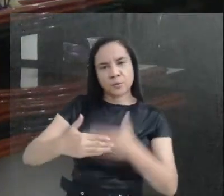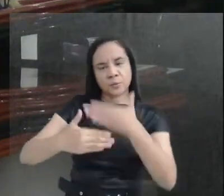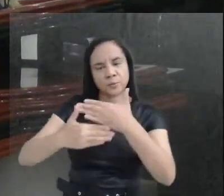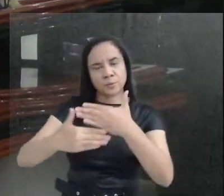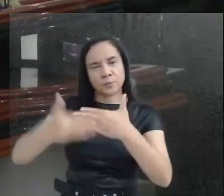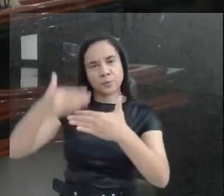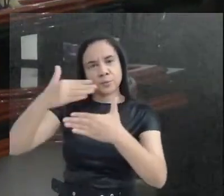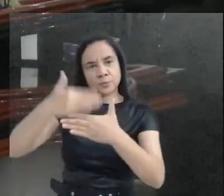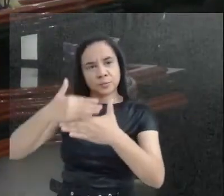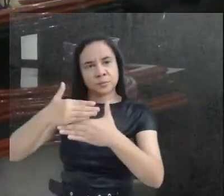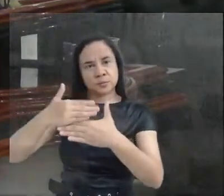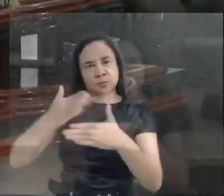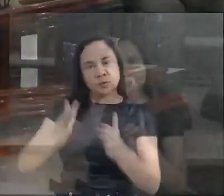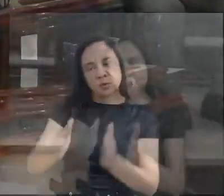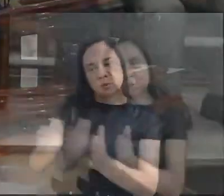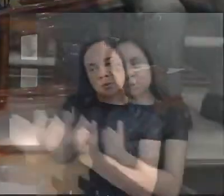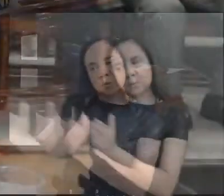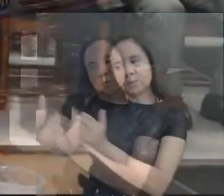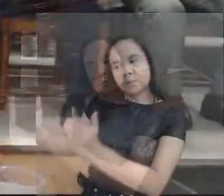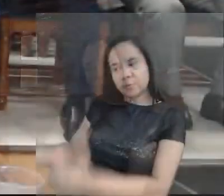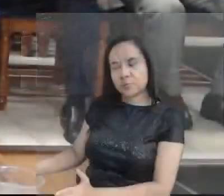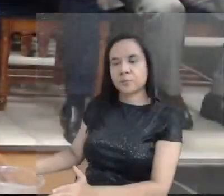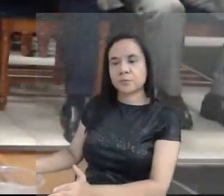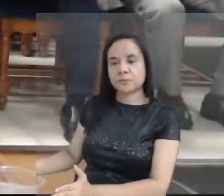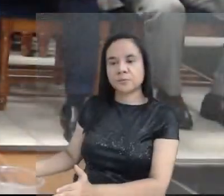em uma parte do templo,